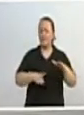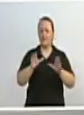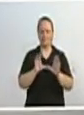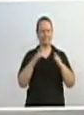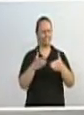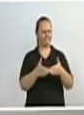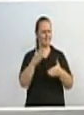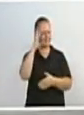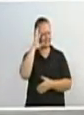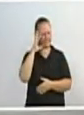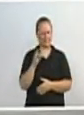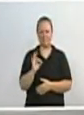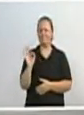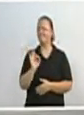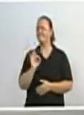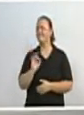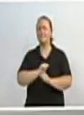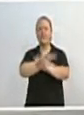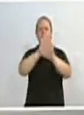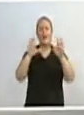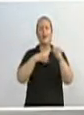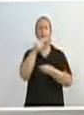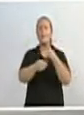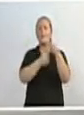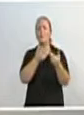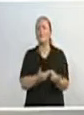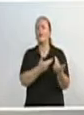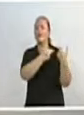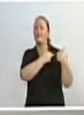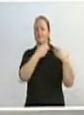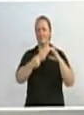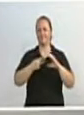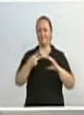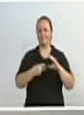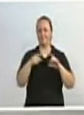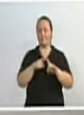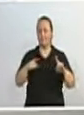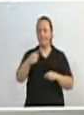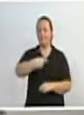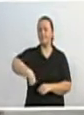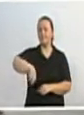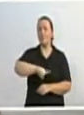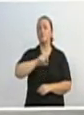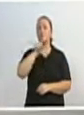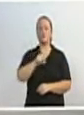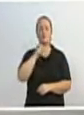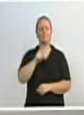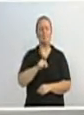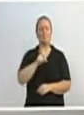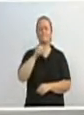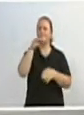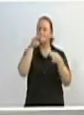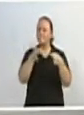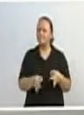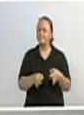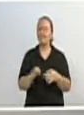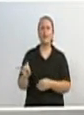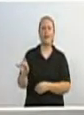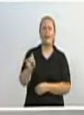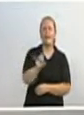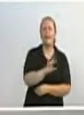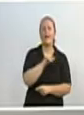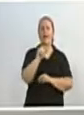do Legislativo, mas nós estamos aqui para ouvir os mais diversos segmentos. E o fato de que cada um dos 15